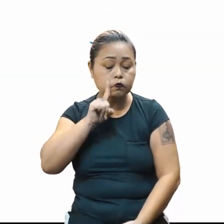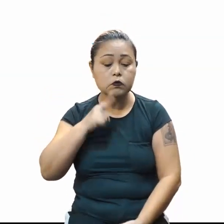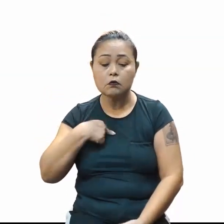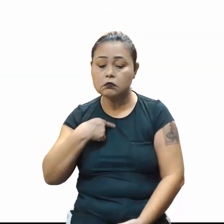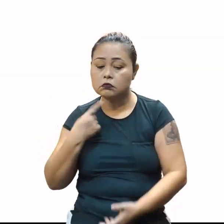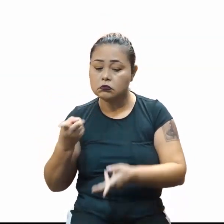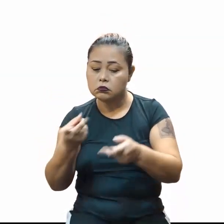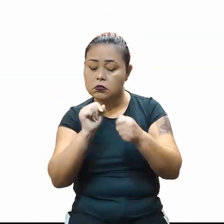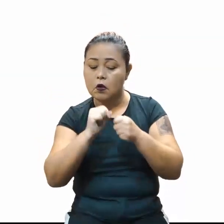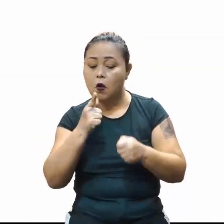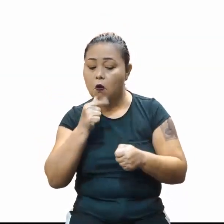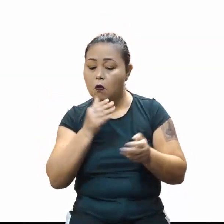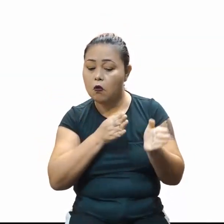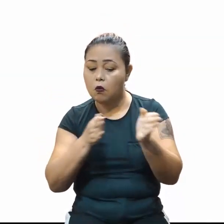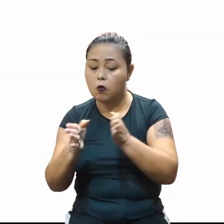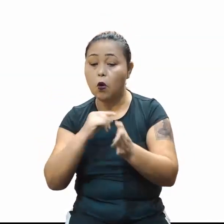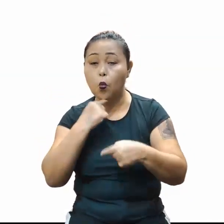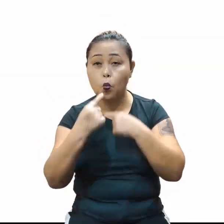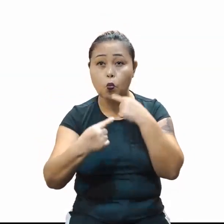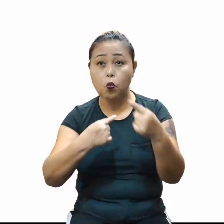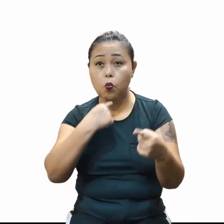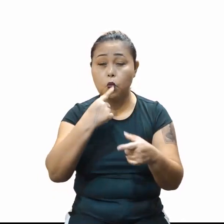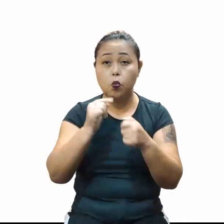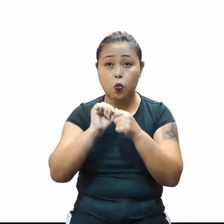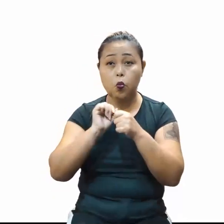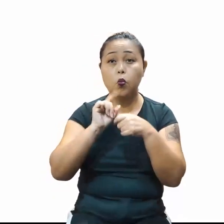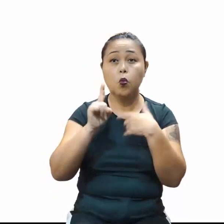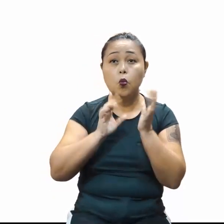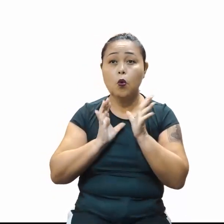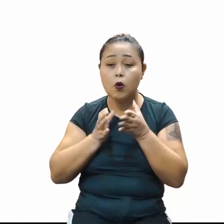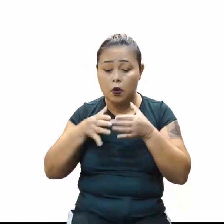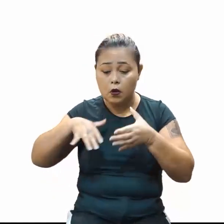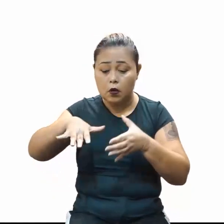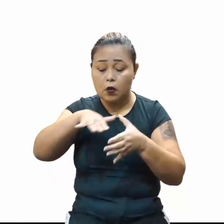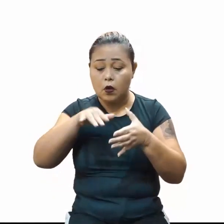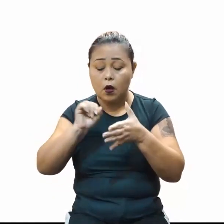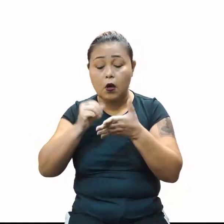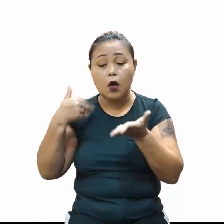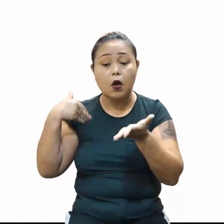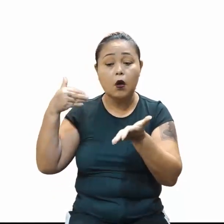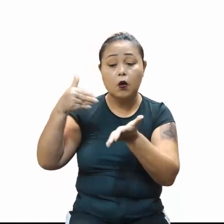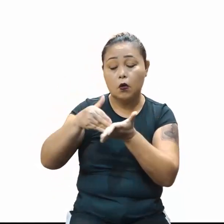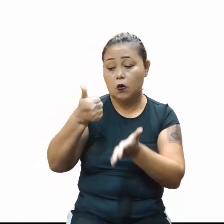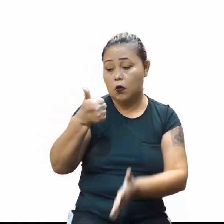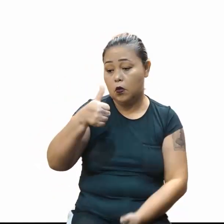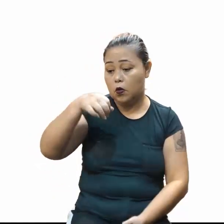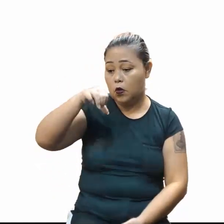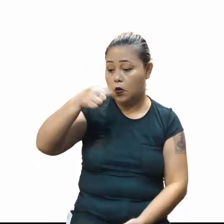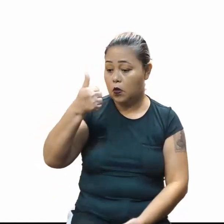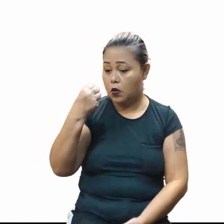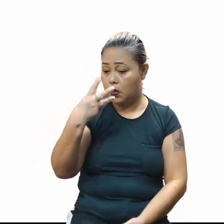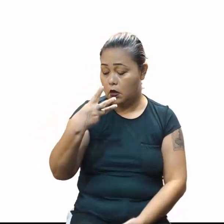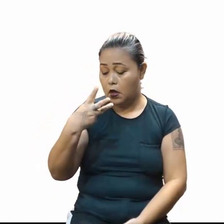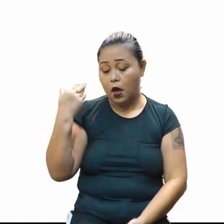Dúvida. Lembrando que essa expedição ela vai se dar do final de